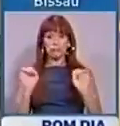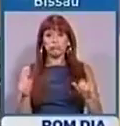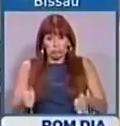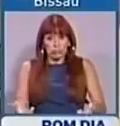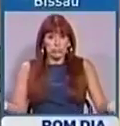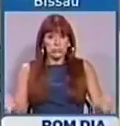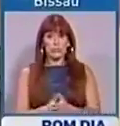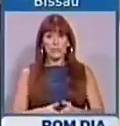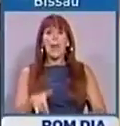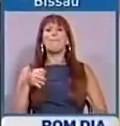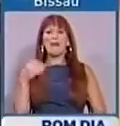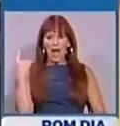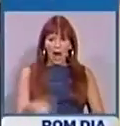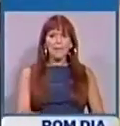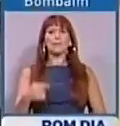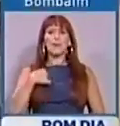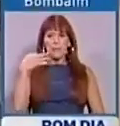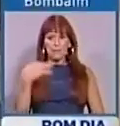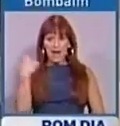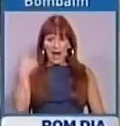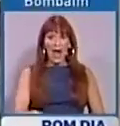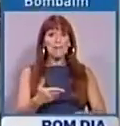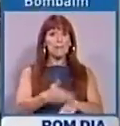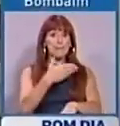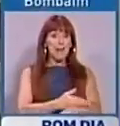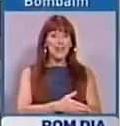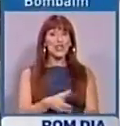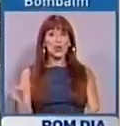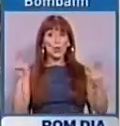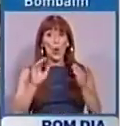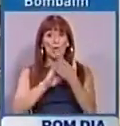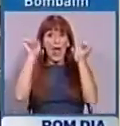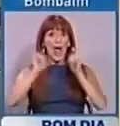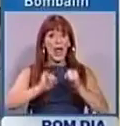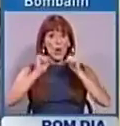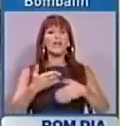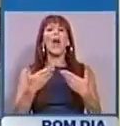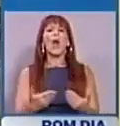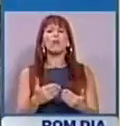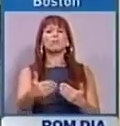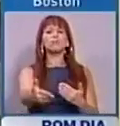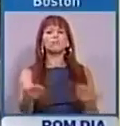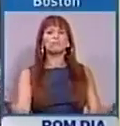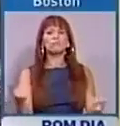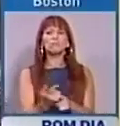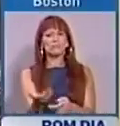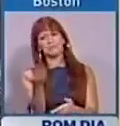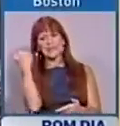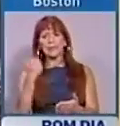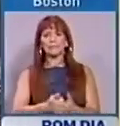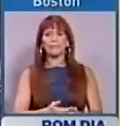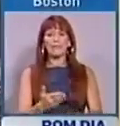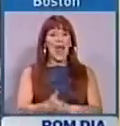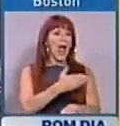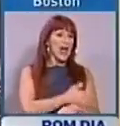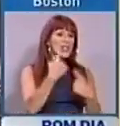Sim. É com P. Para mim é com P, mas era antes do acordo. E agora? Acha que mantém? É sim. Antes